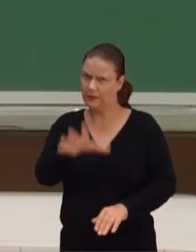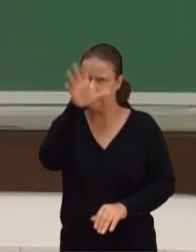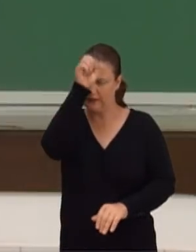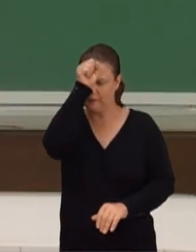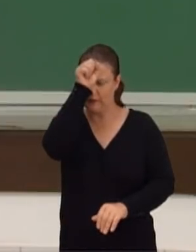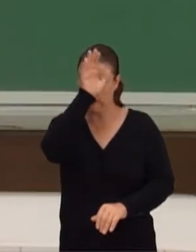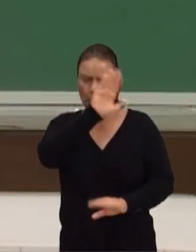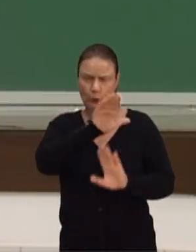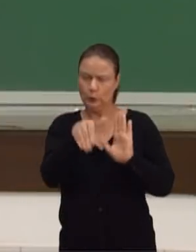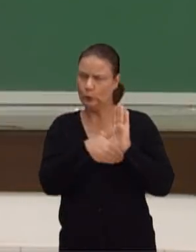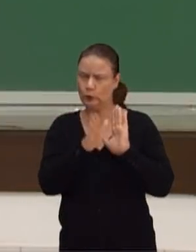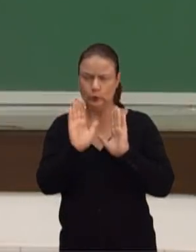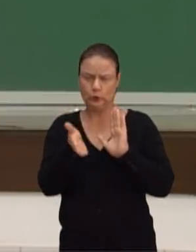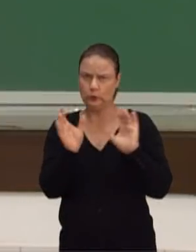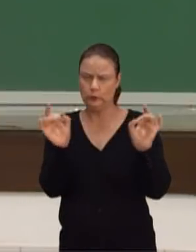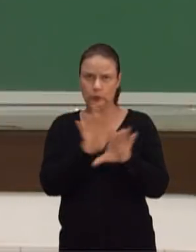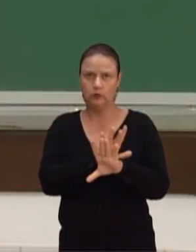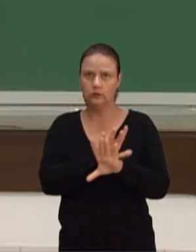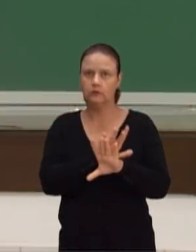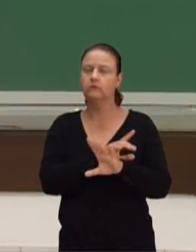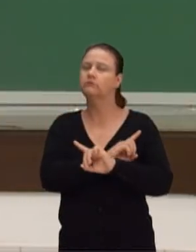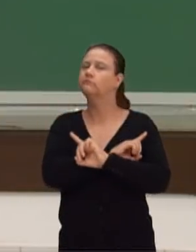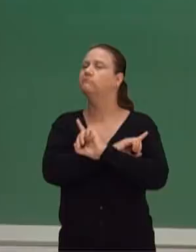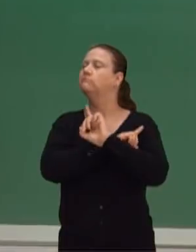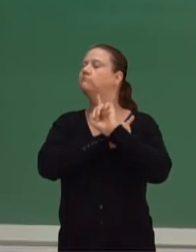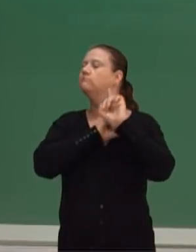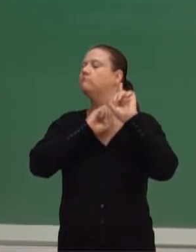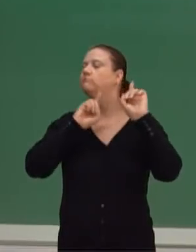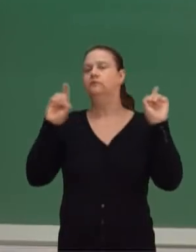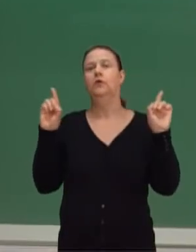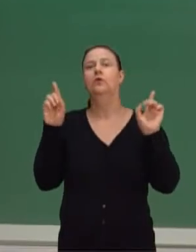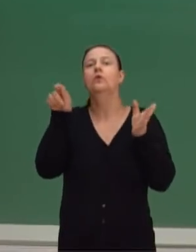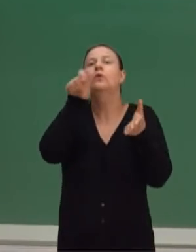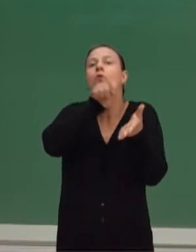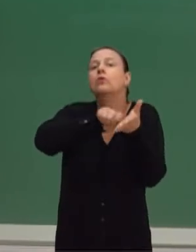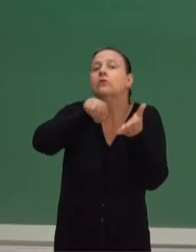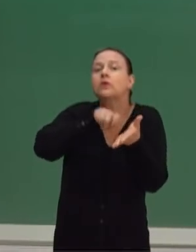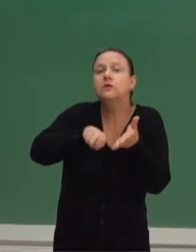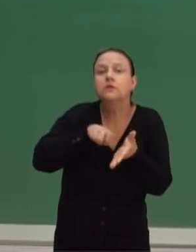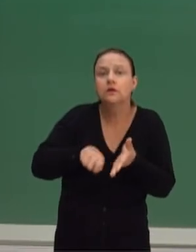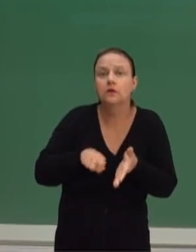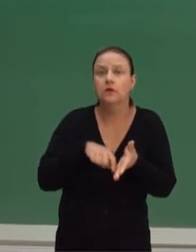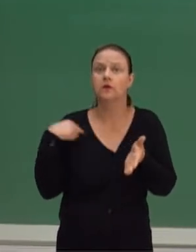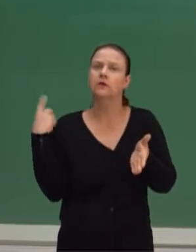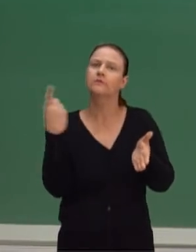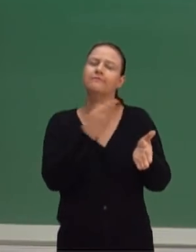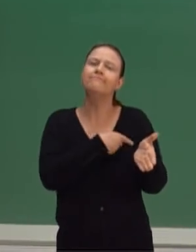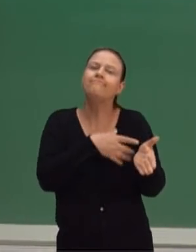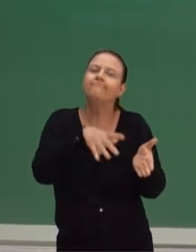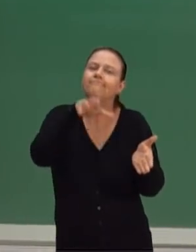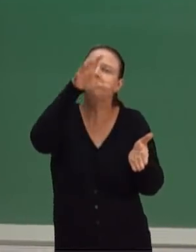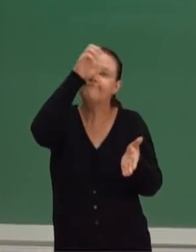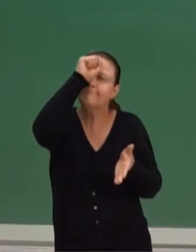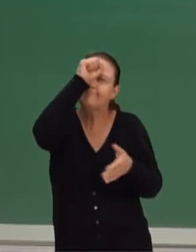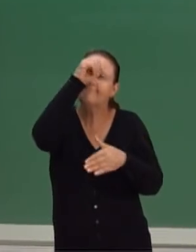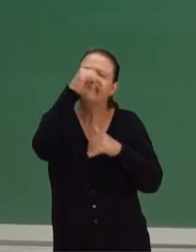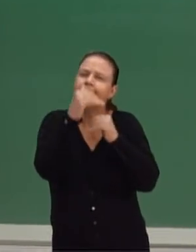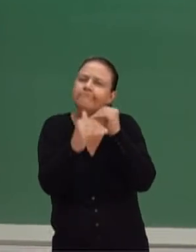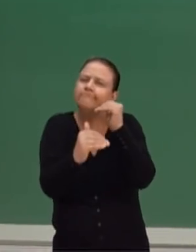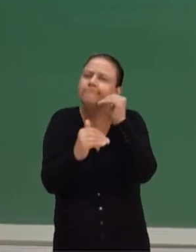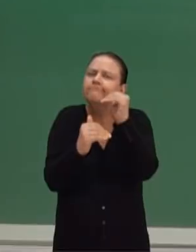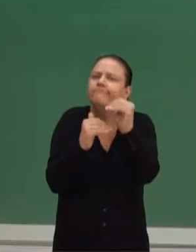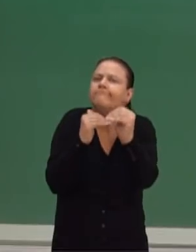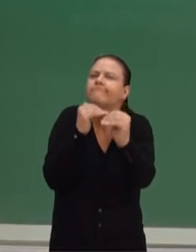Não tem nada de inato. Escrever, nós aprendemos. Aprendemos como?